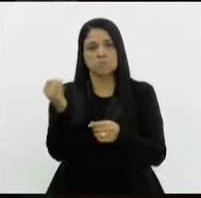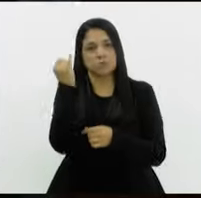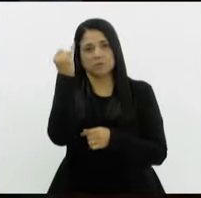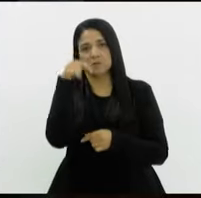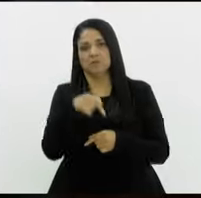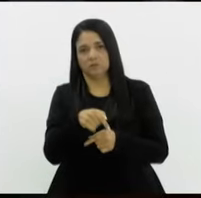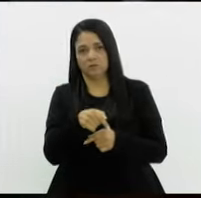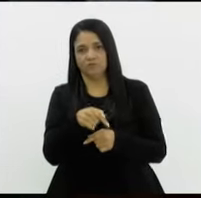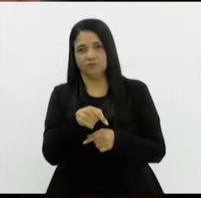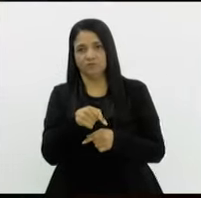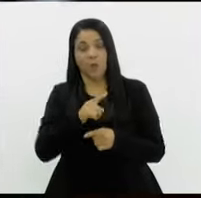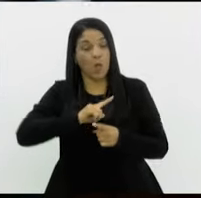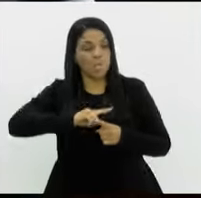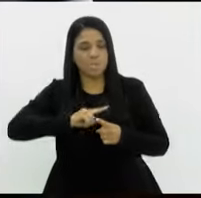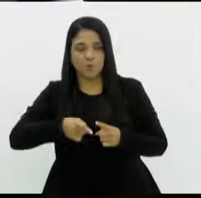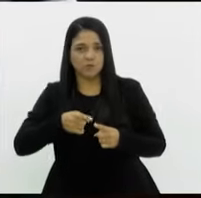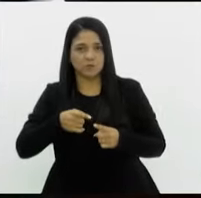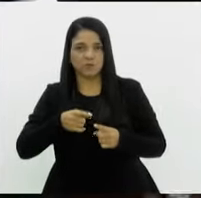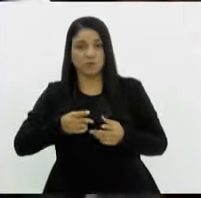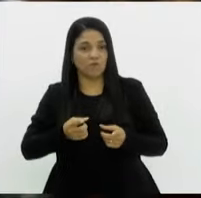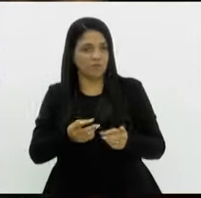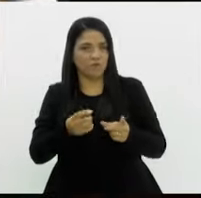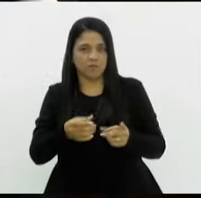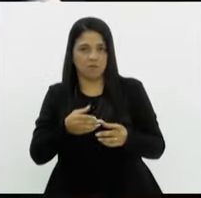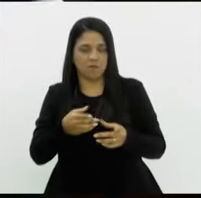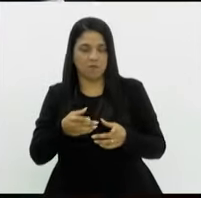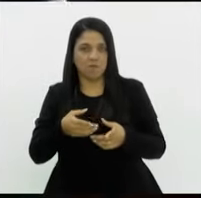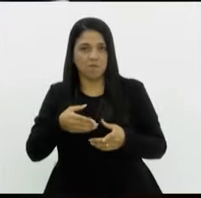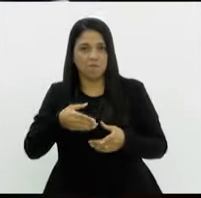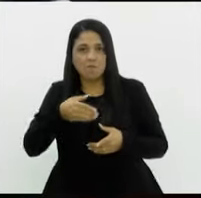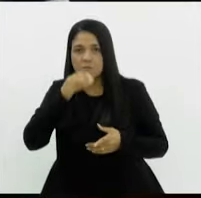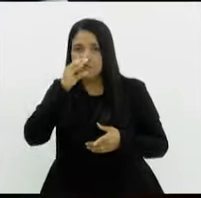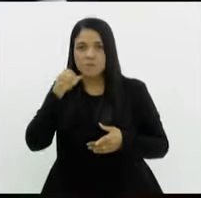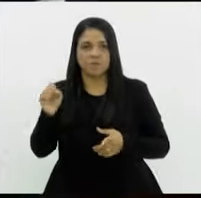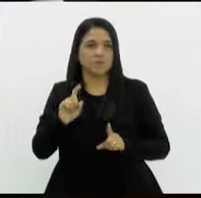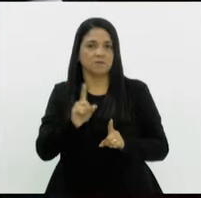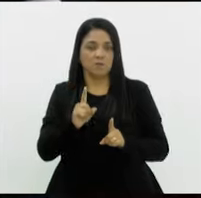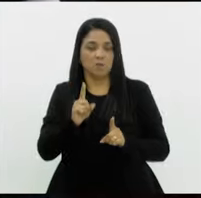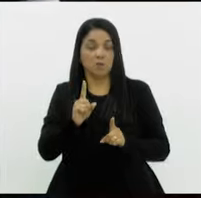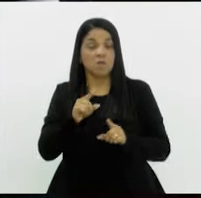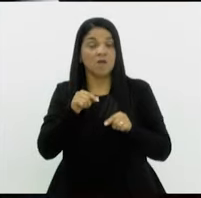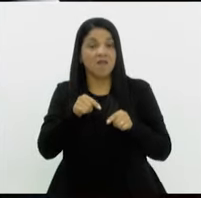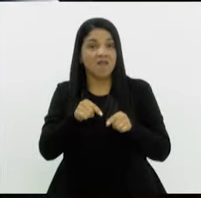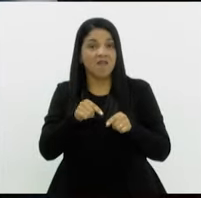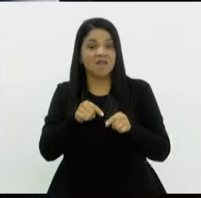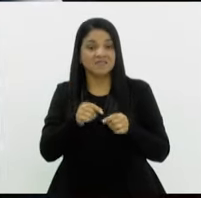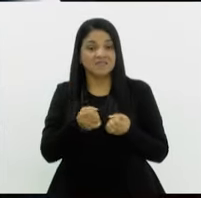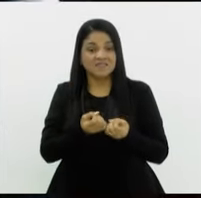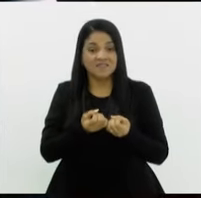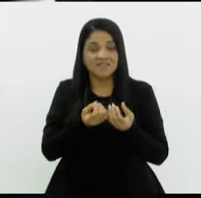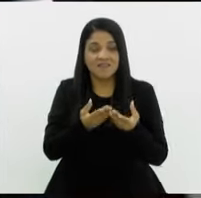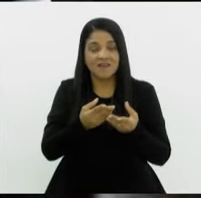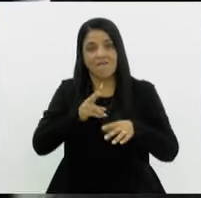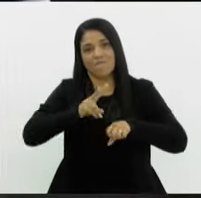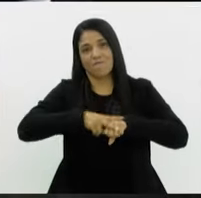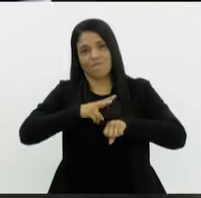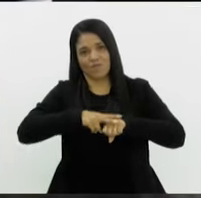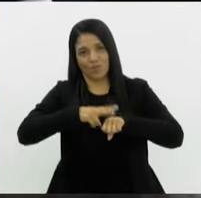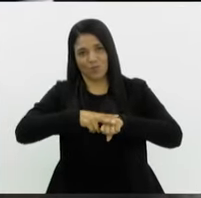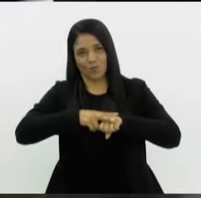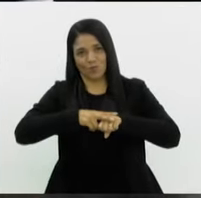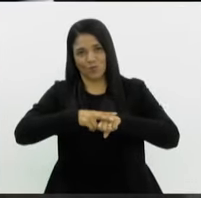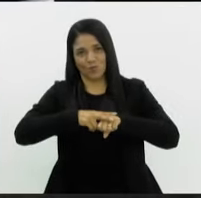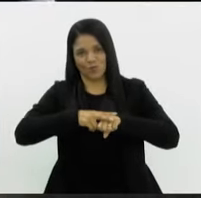lembrando que não é proibição de vender a bebida no estabelecimento, mas sim entregar o recipiente de vidro na mão